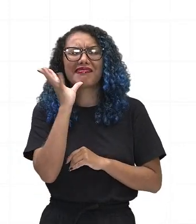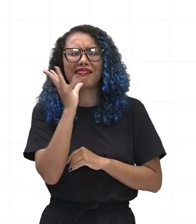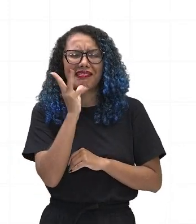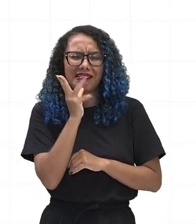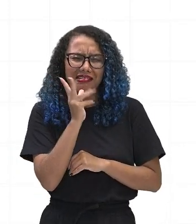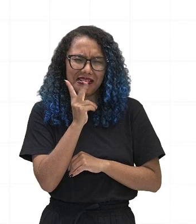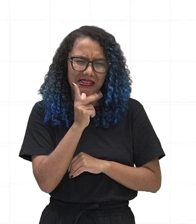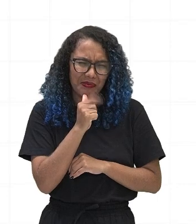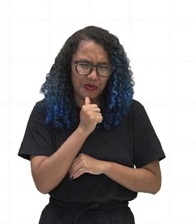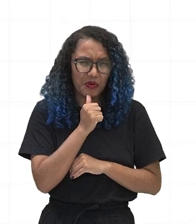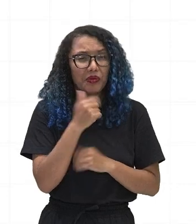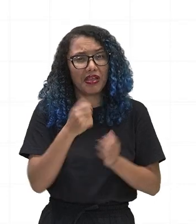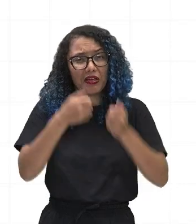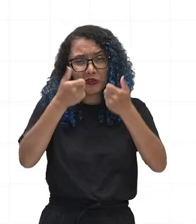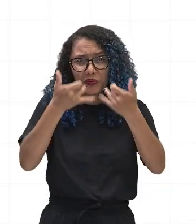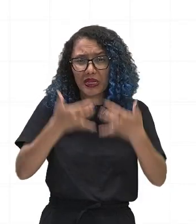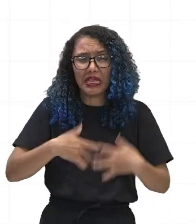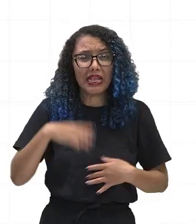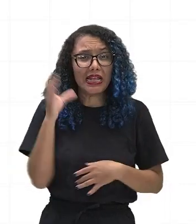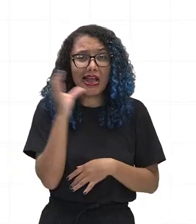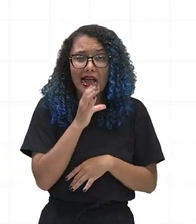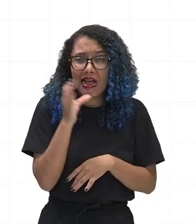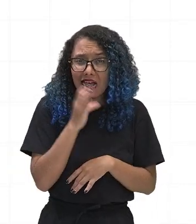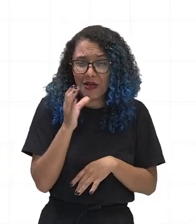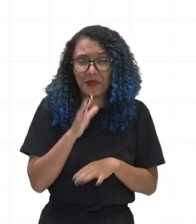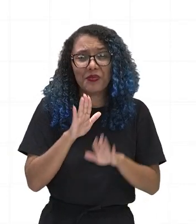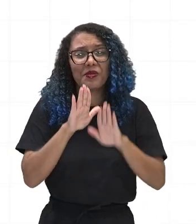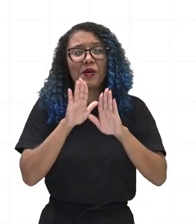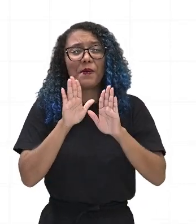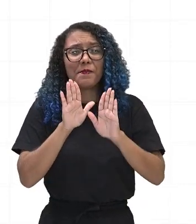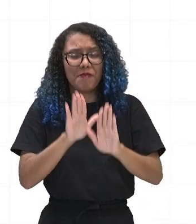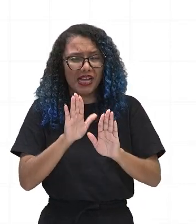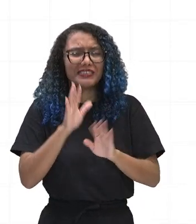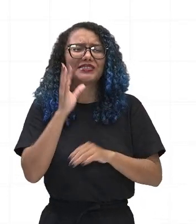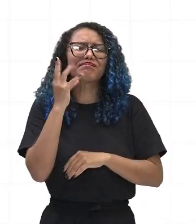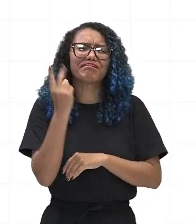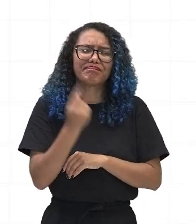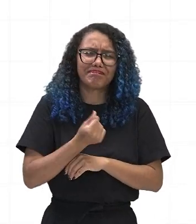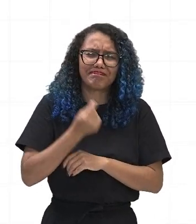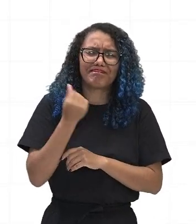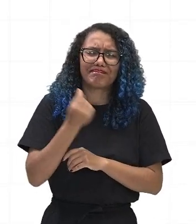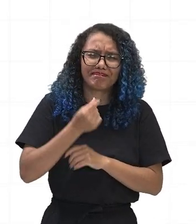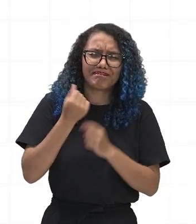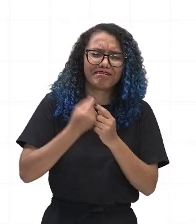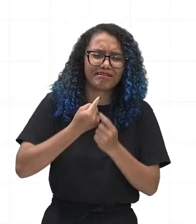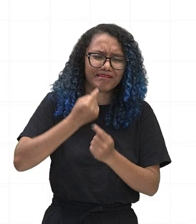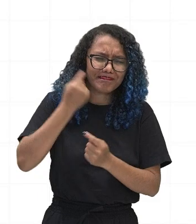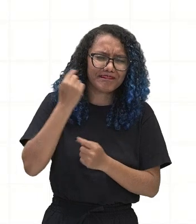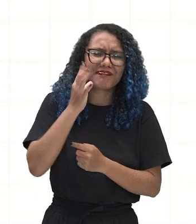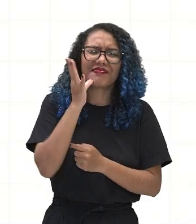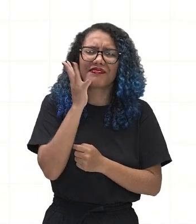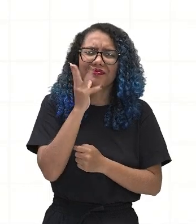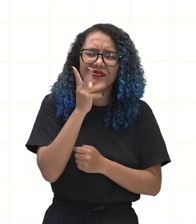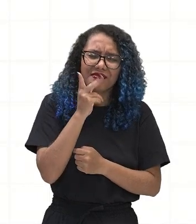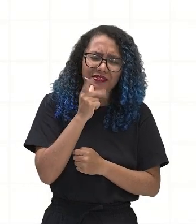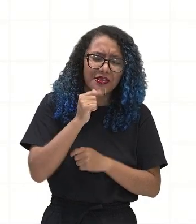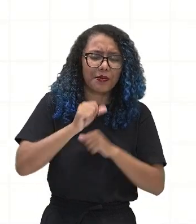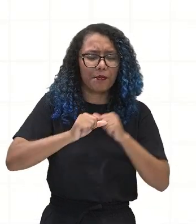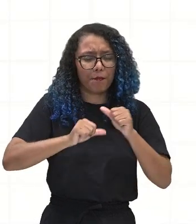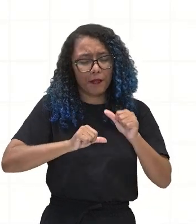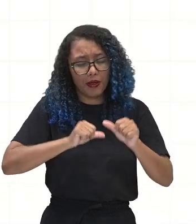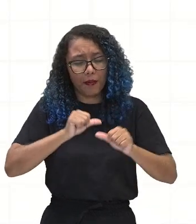Foi falado em alguns minutos, em alguns segundos. E isso demorou muitos e muitos anos para